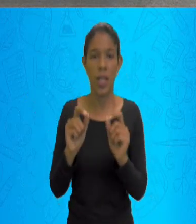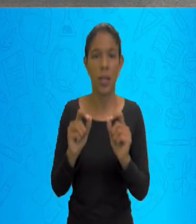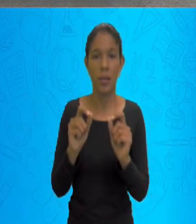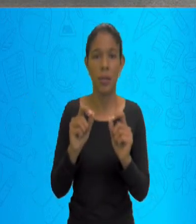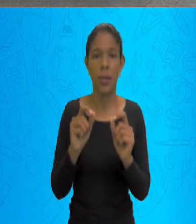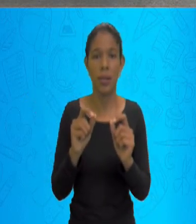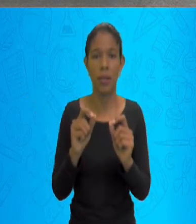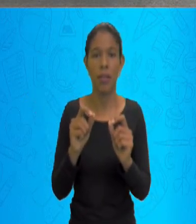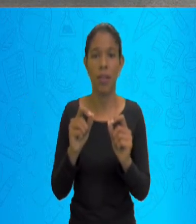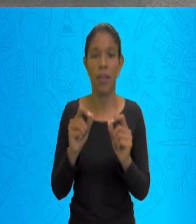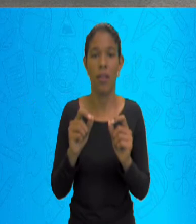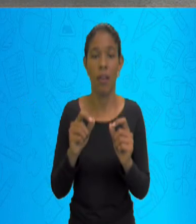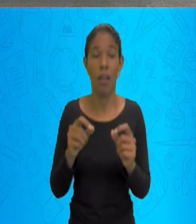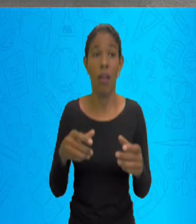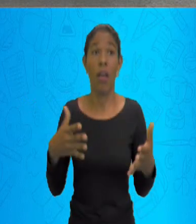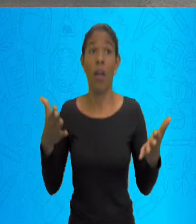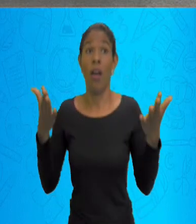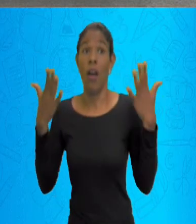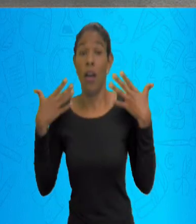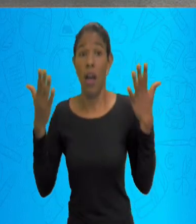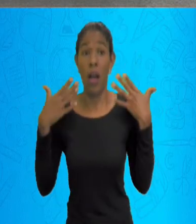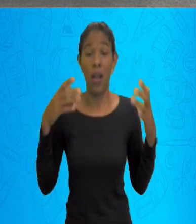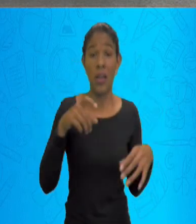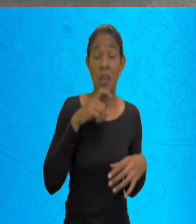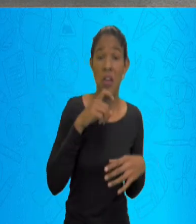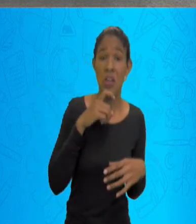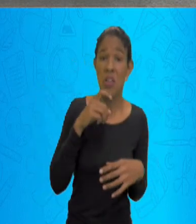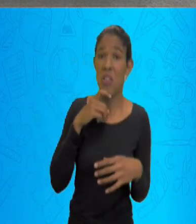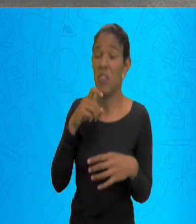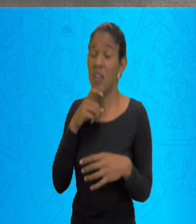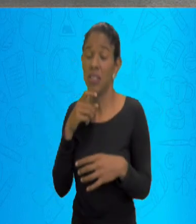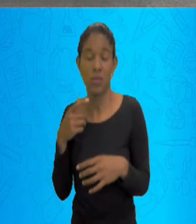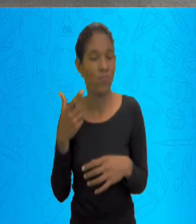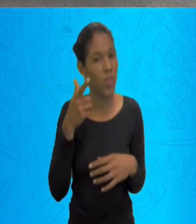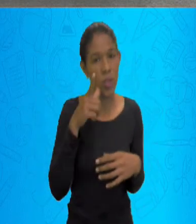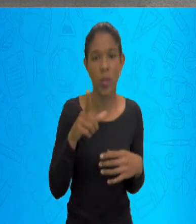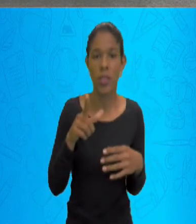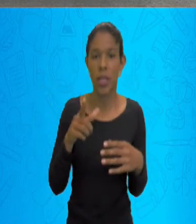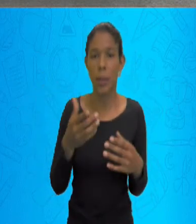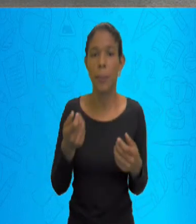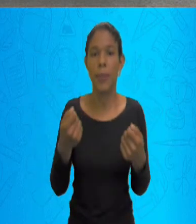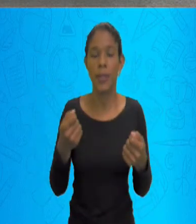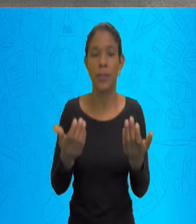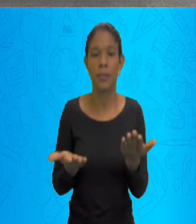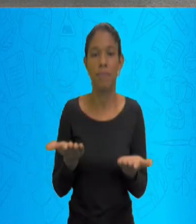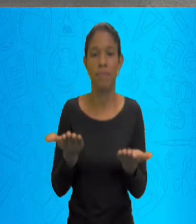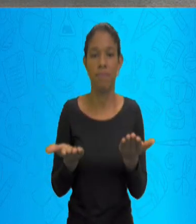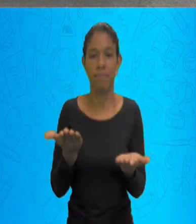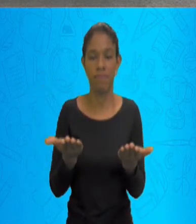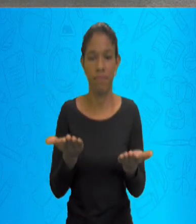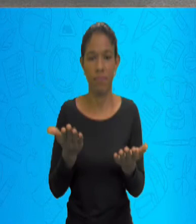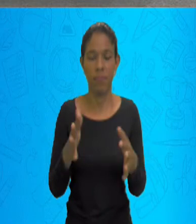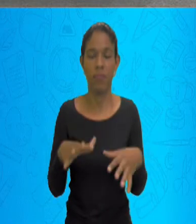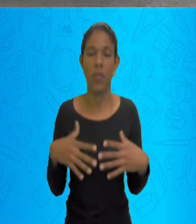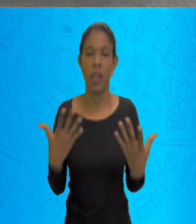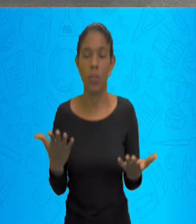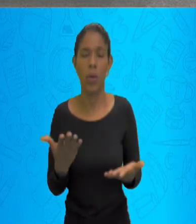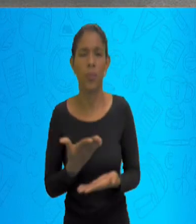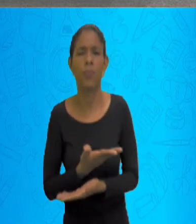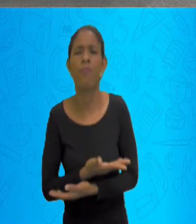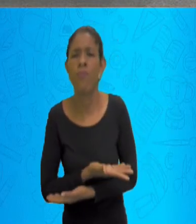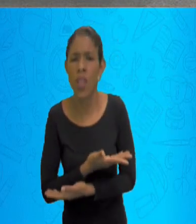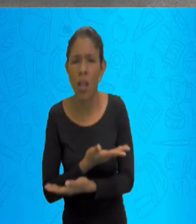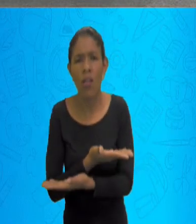ele consegue fazer com que o seu corpo se estabilize. Você consegue pensar em algum ser vivo